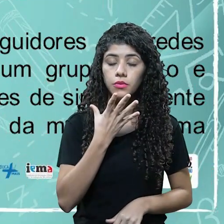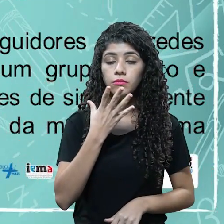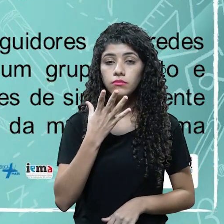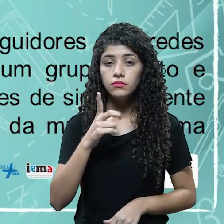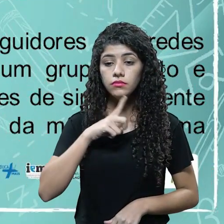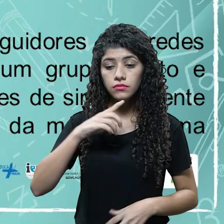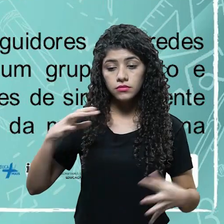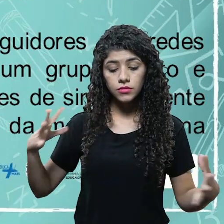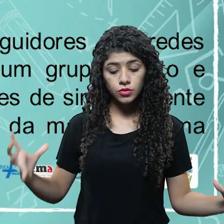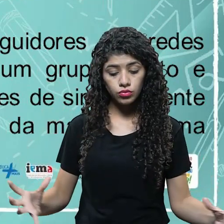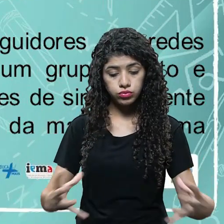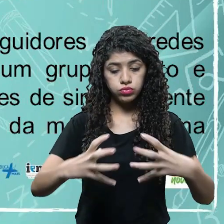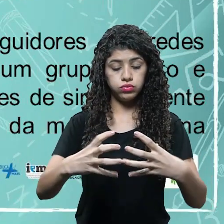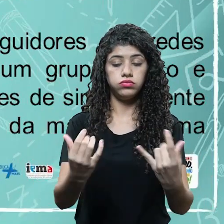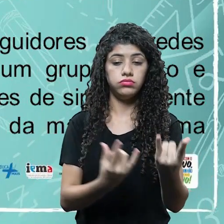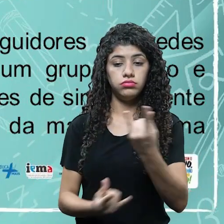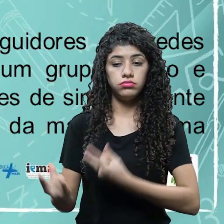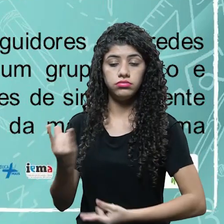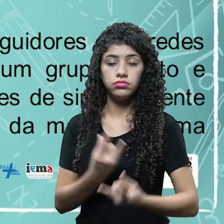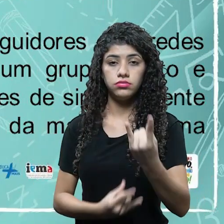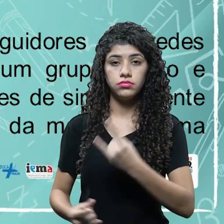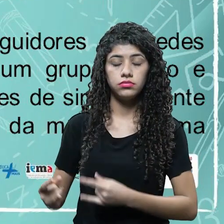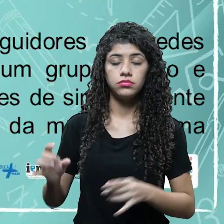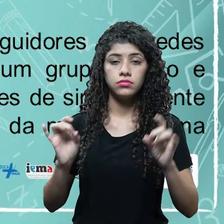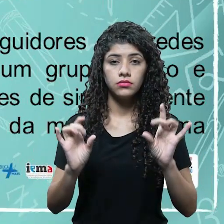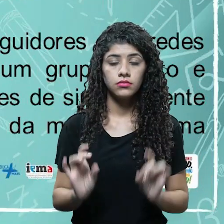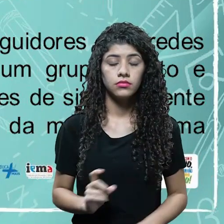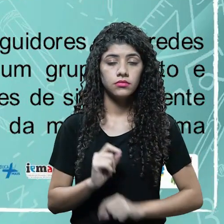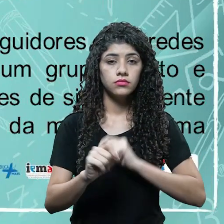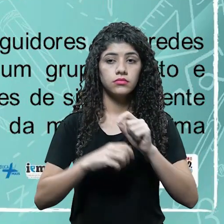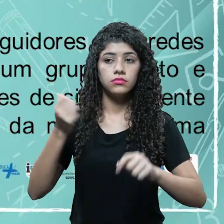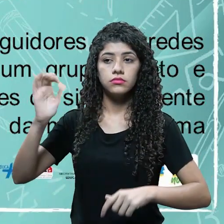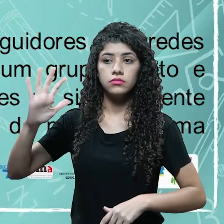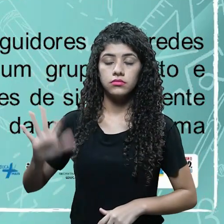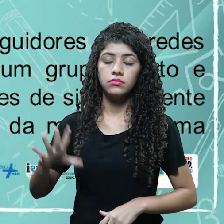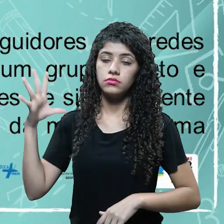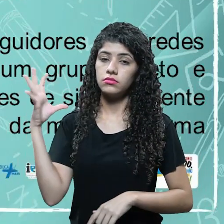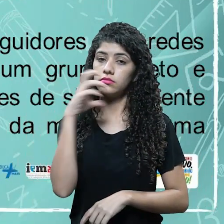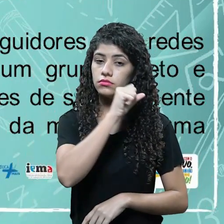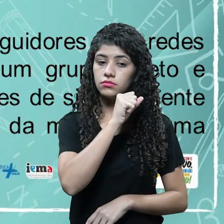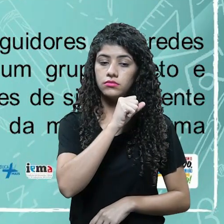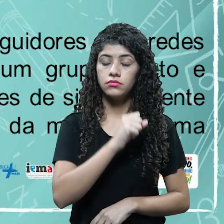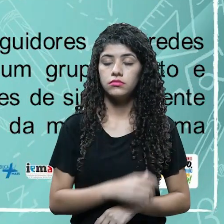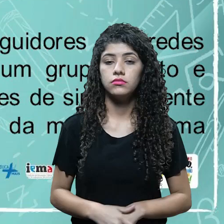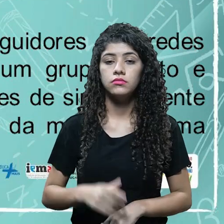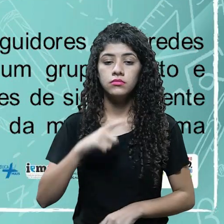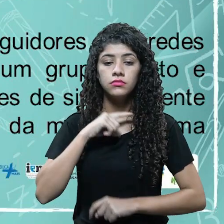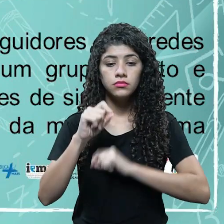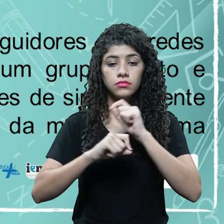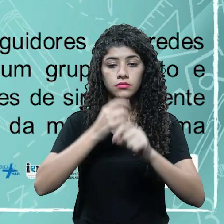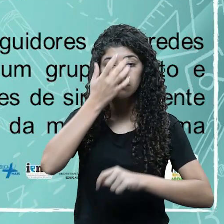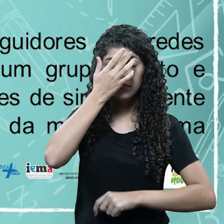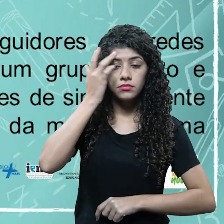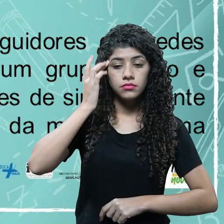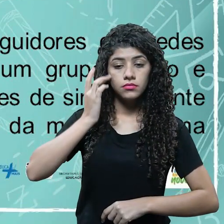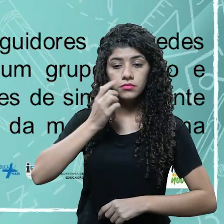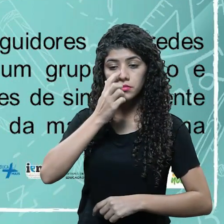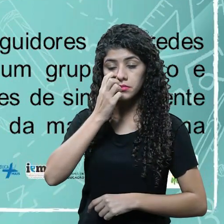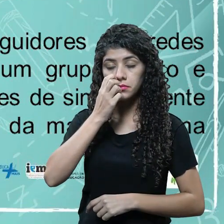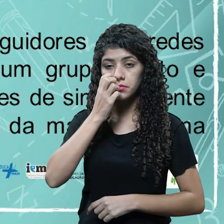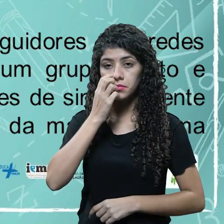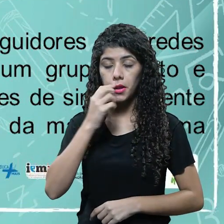em pouco tempo. Especialmente com as chamadas promoções relâmpago. Com elas o consumidor terá despertado o seu senso de